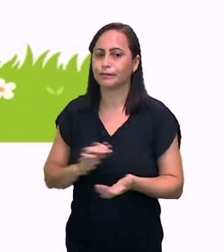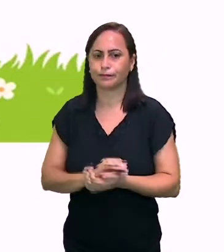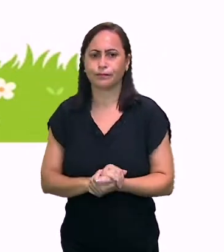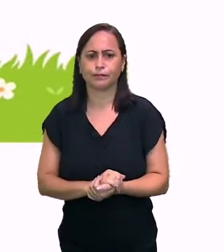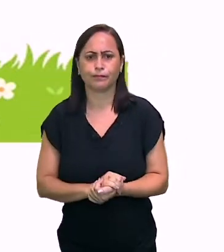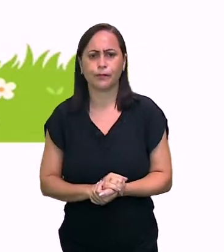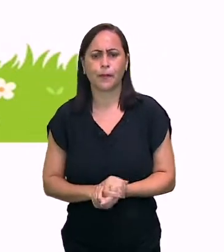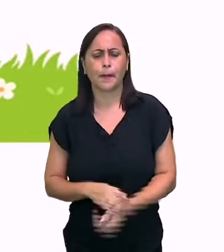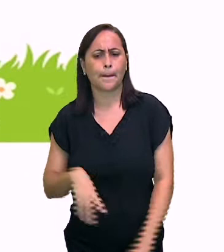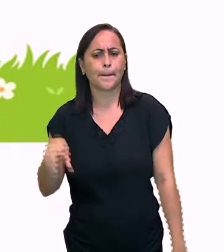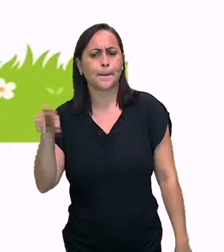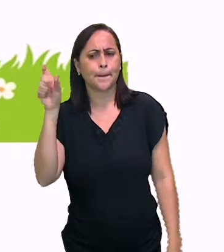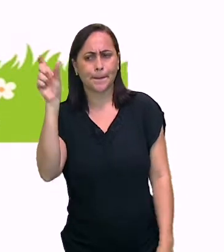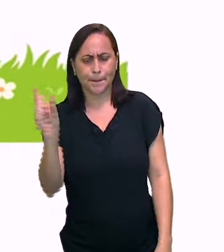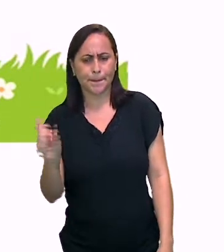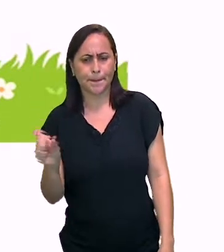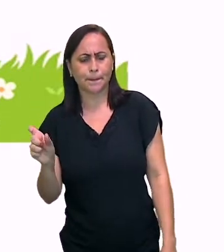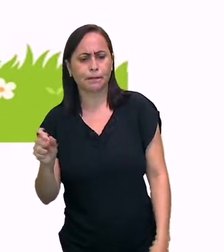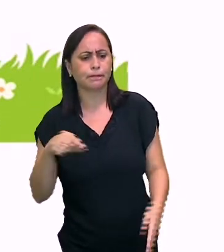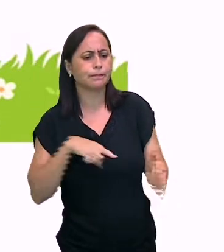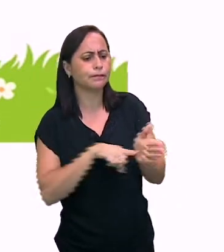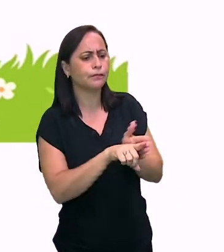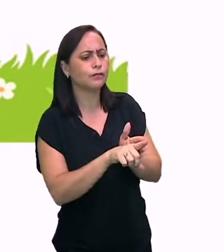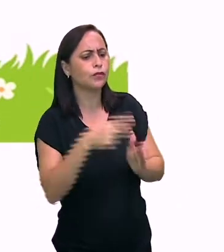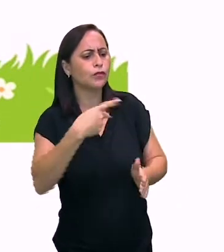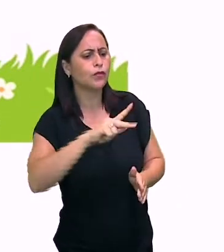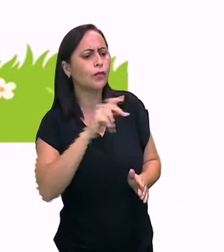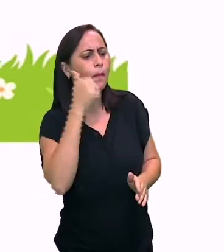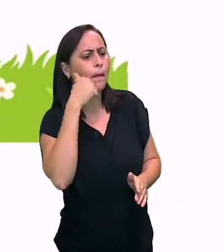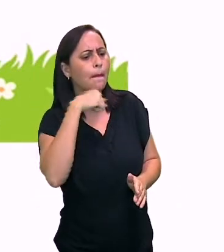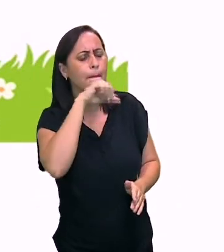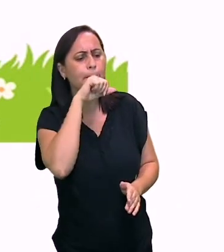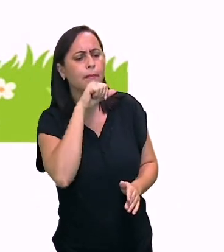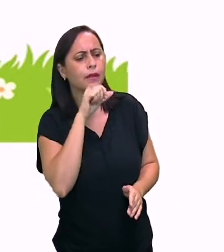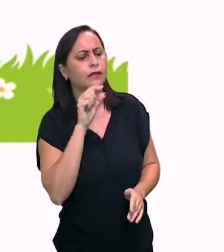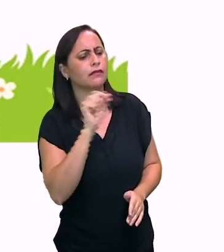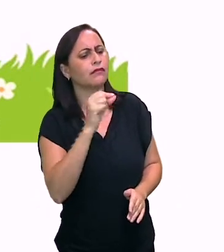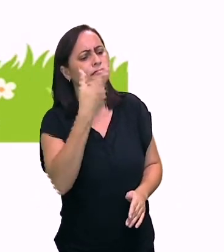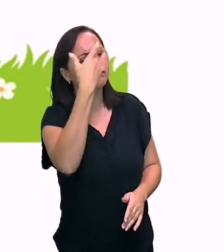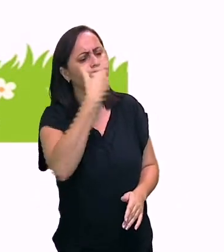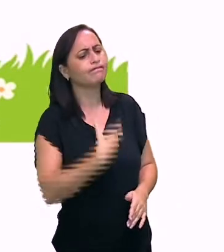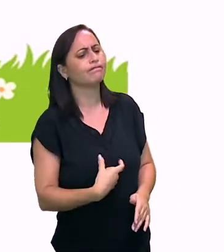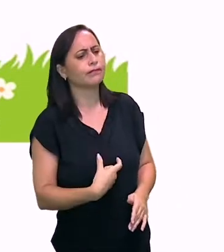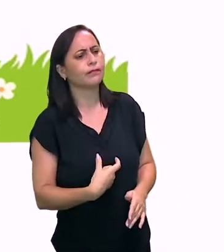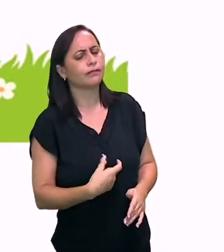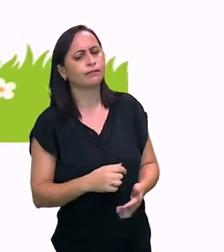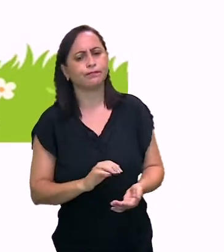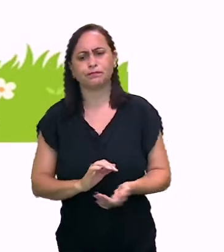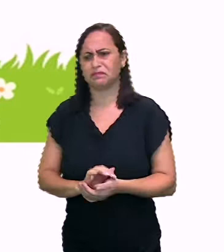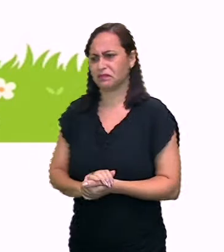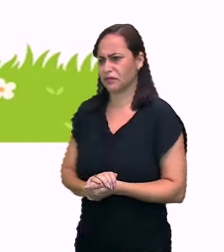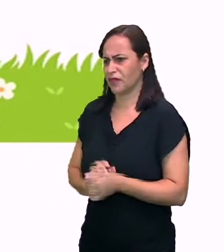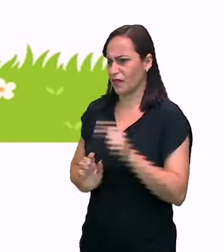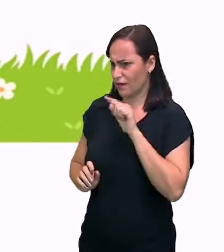Pedro, pergunta para sua mãe: quem sou eu? Você?